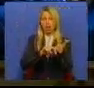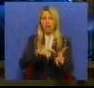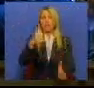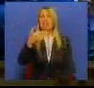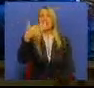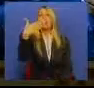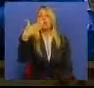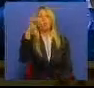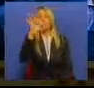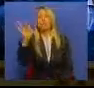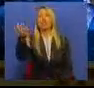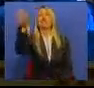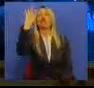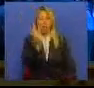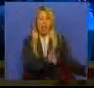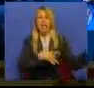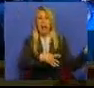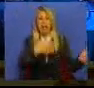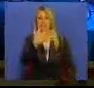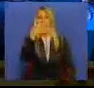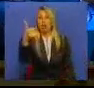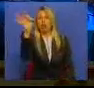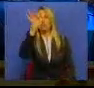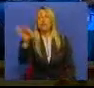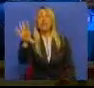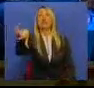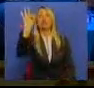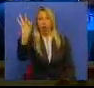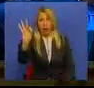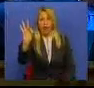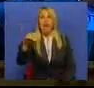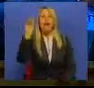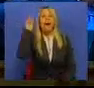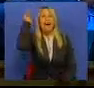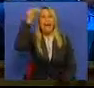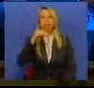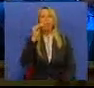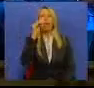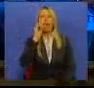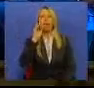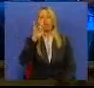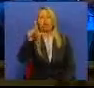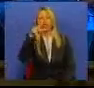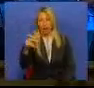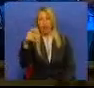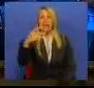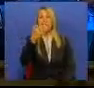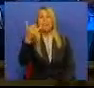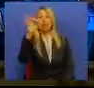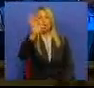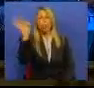escolha. A Irlanda, 72% de escolha. A República Checa, 72% de escolha. A